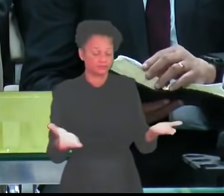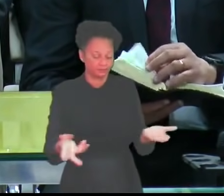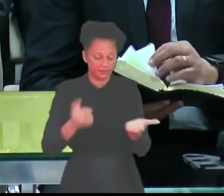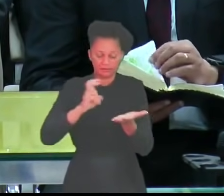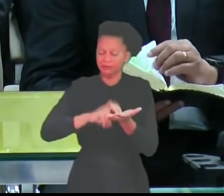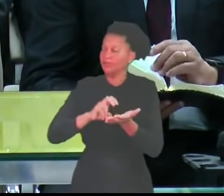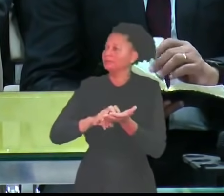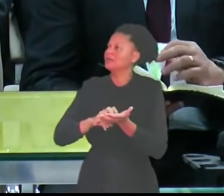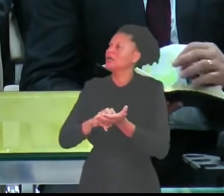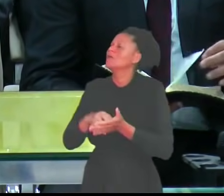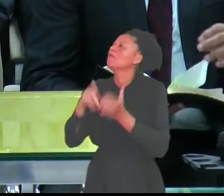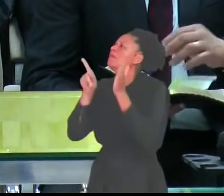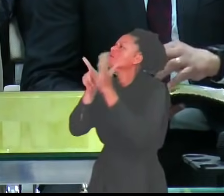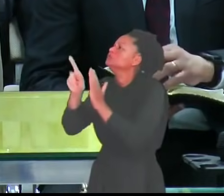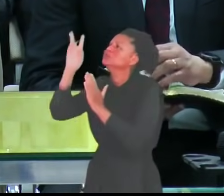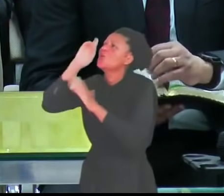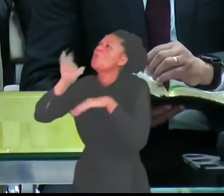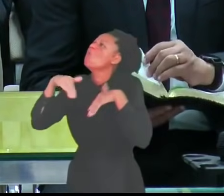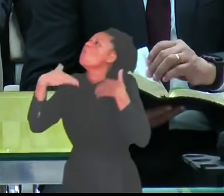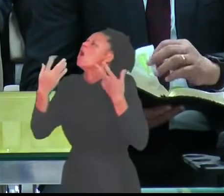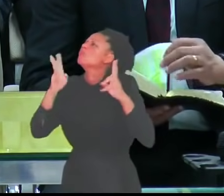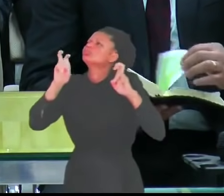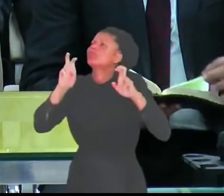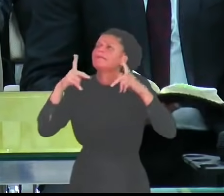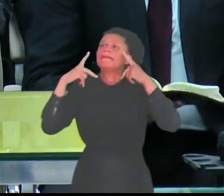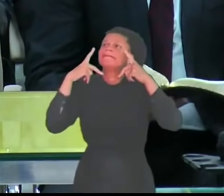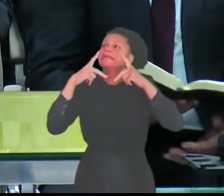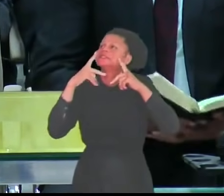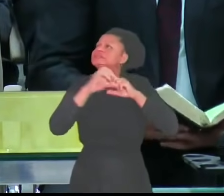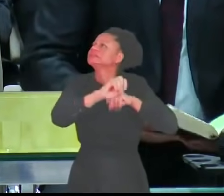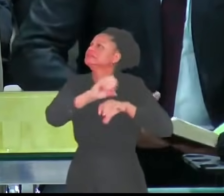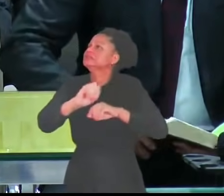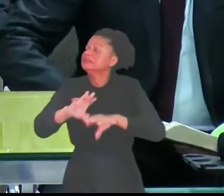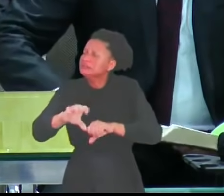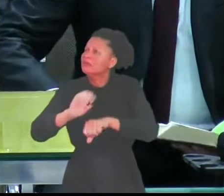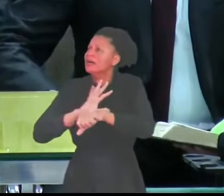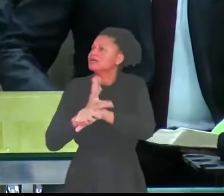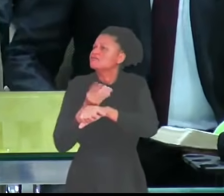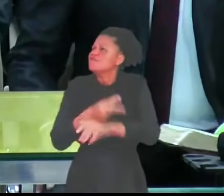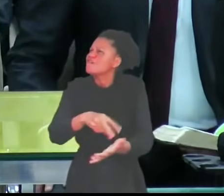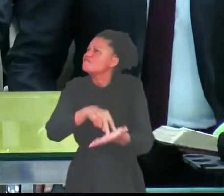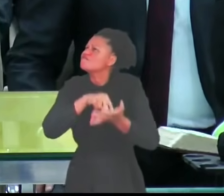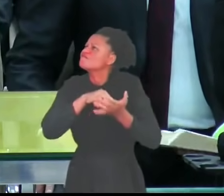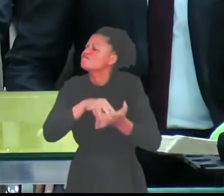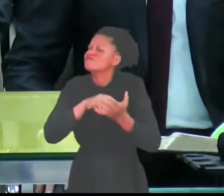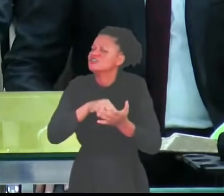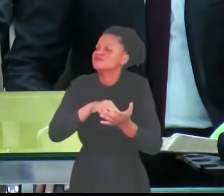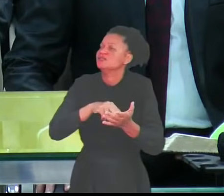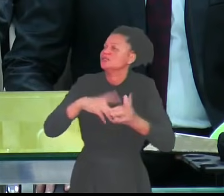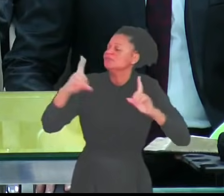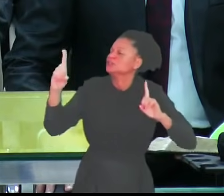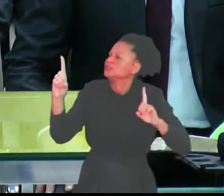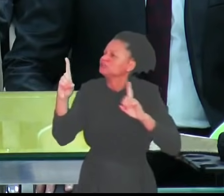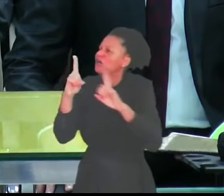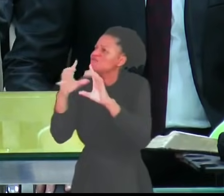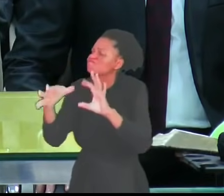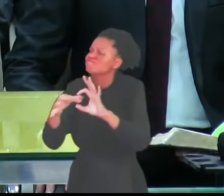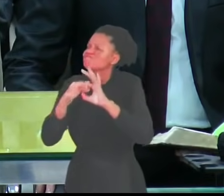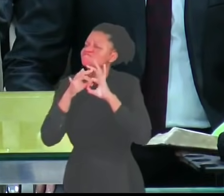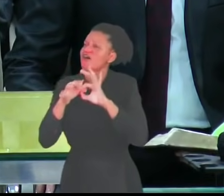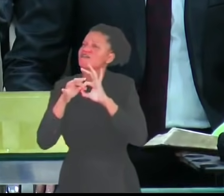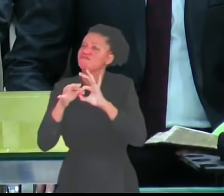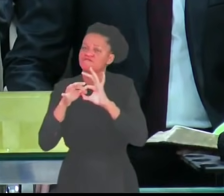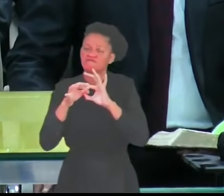Deus uma palavra para esta noite que edifique a igreja, que nos aproxime de Deus, que aumente